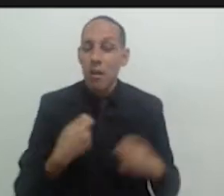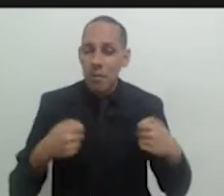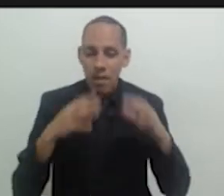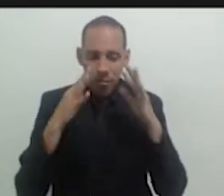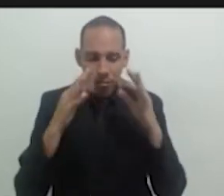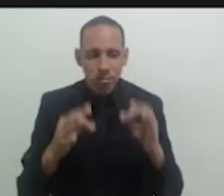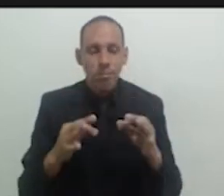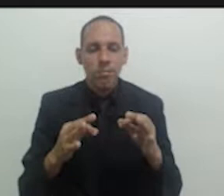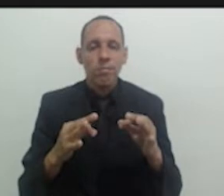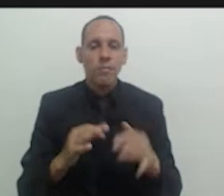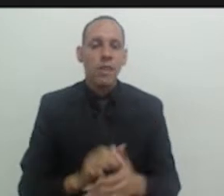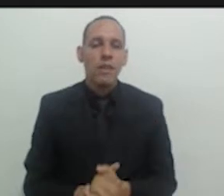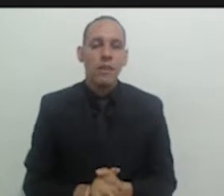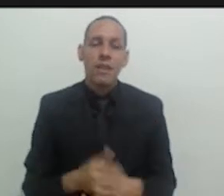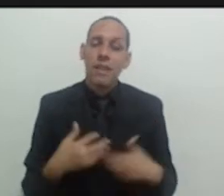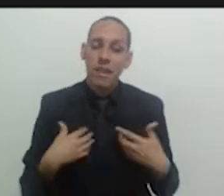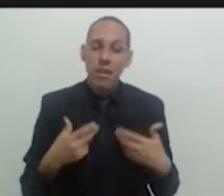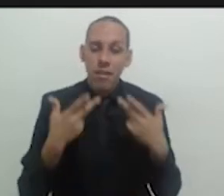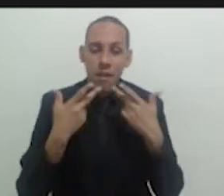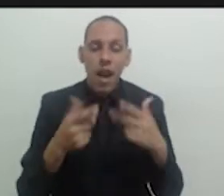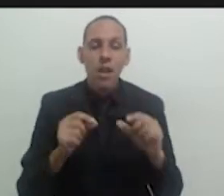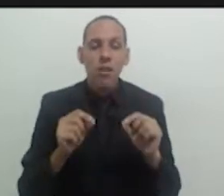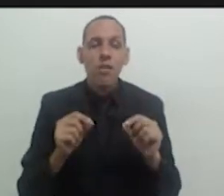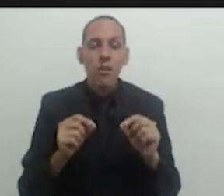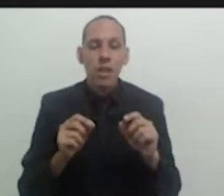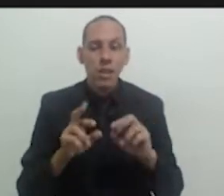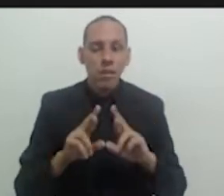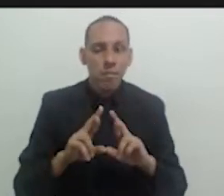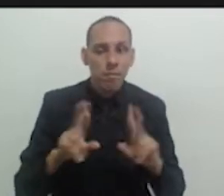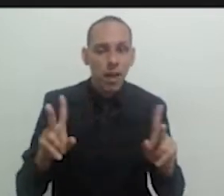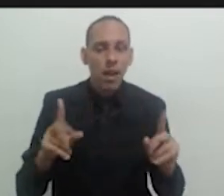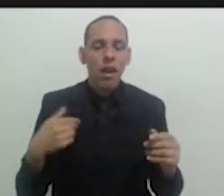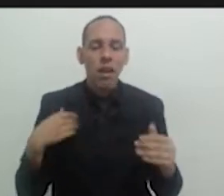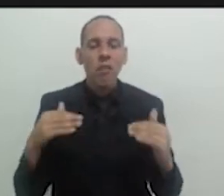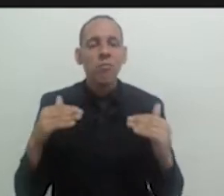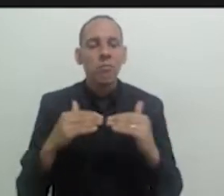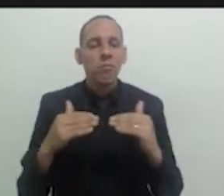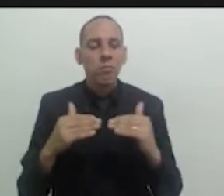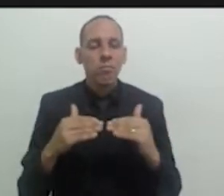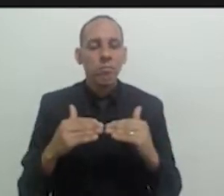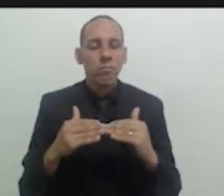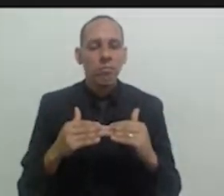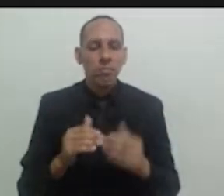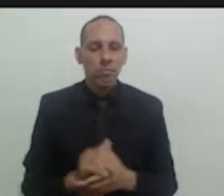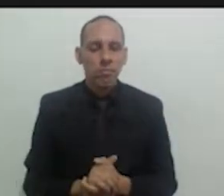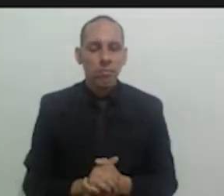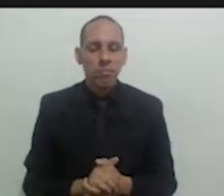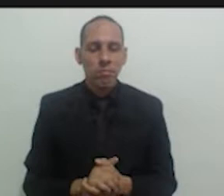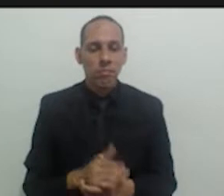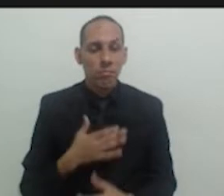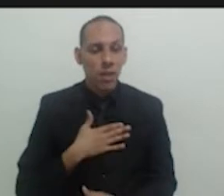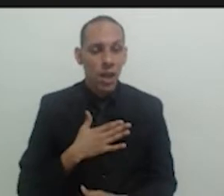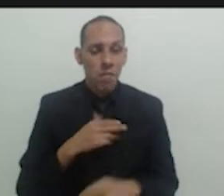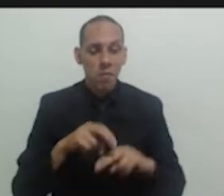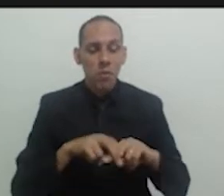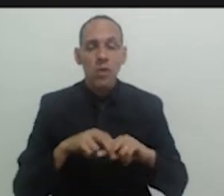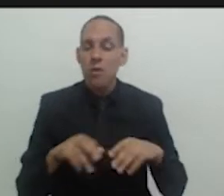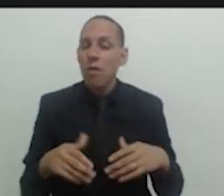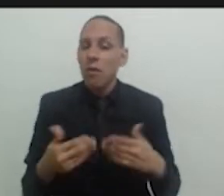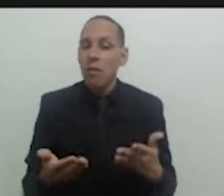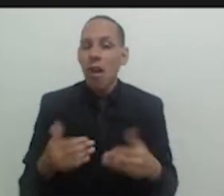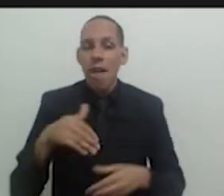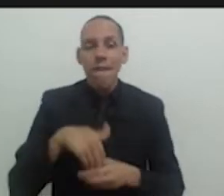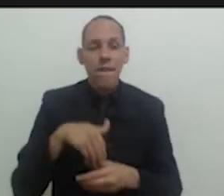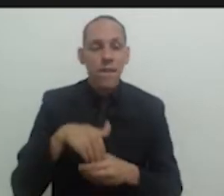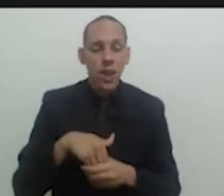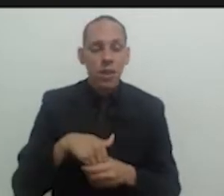que acompanho a divergência e tomo para mim as razões expostas do voto que foi